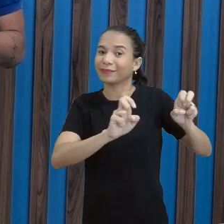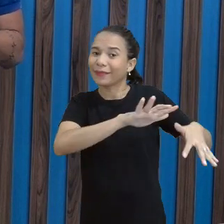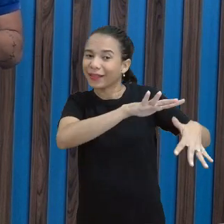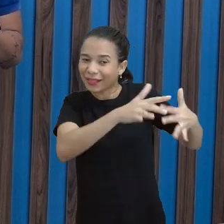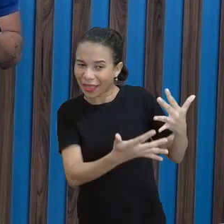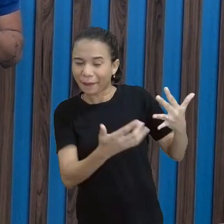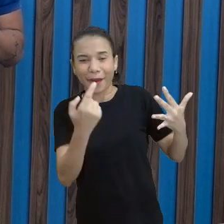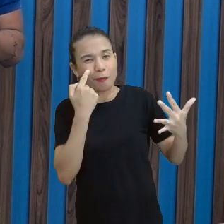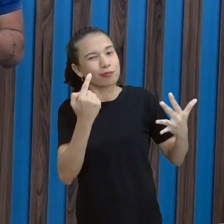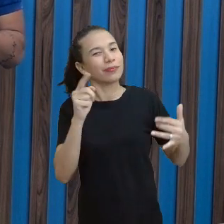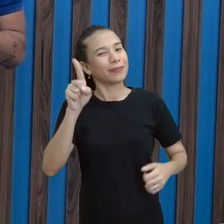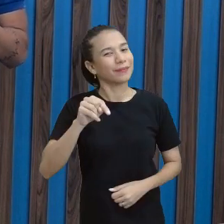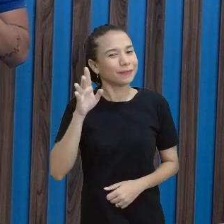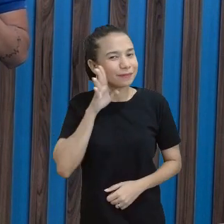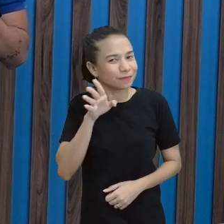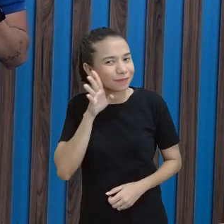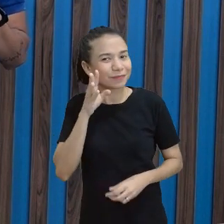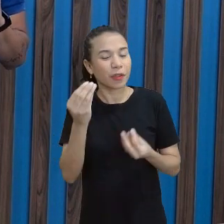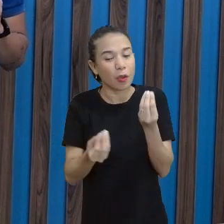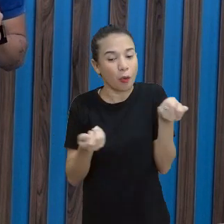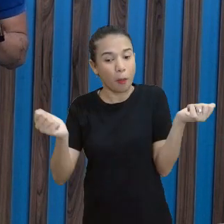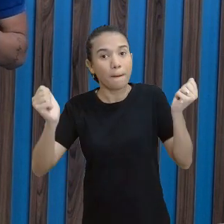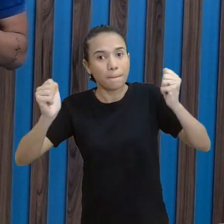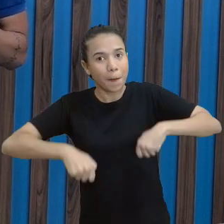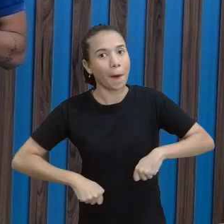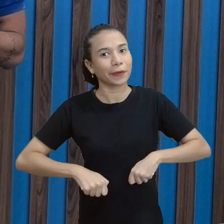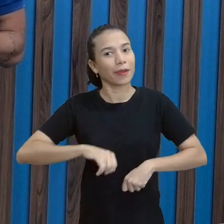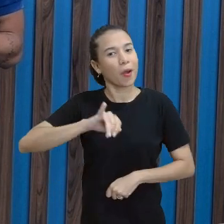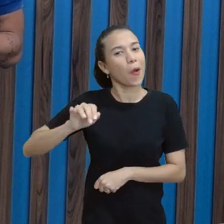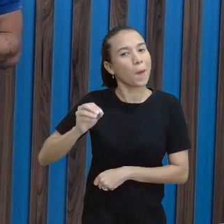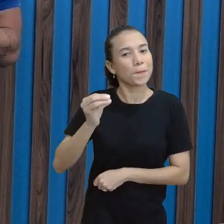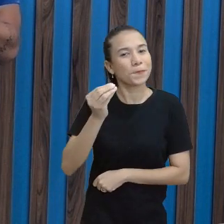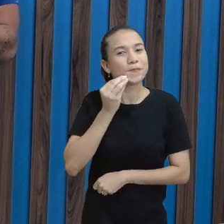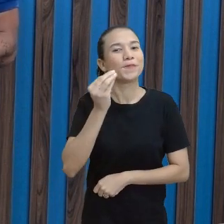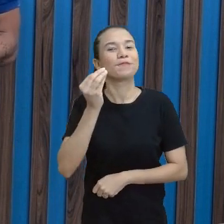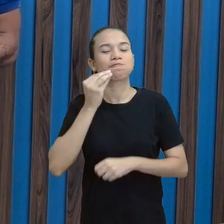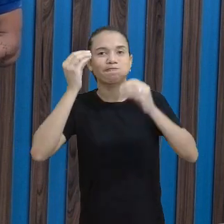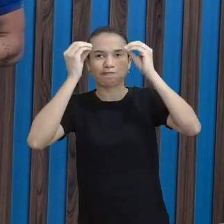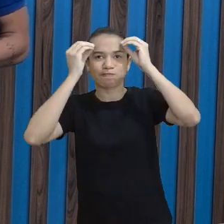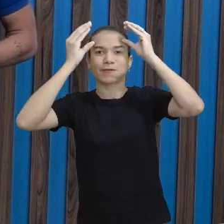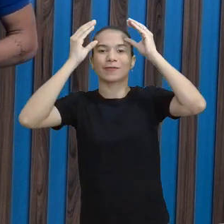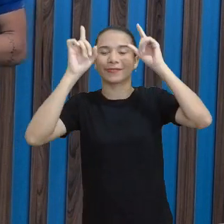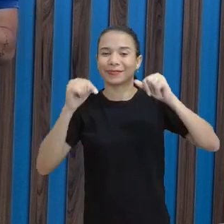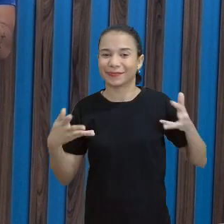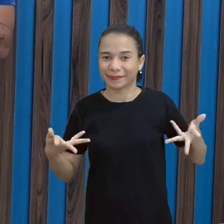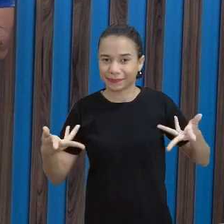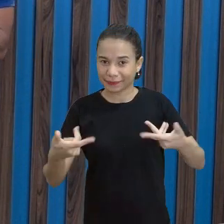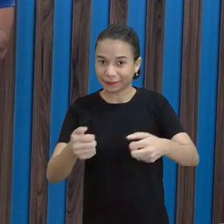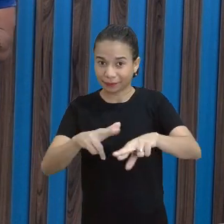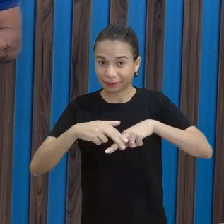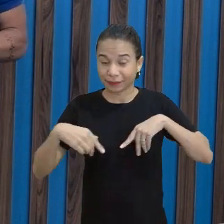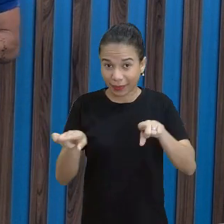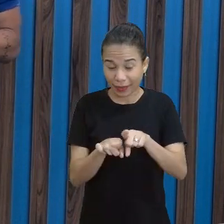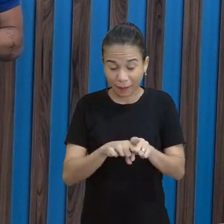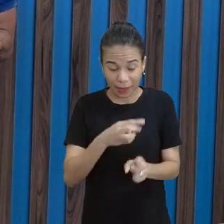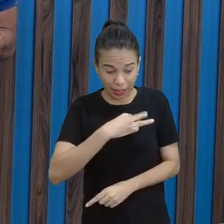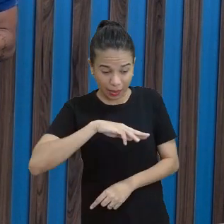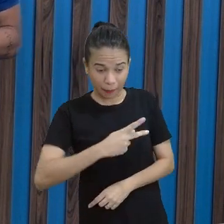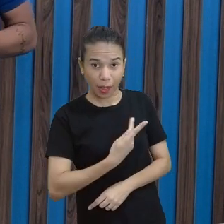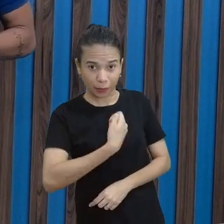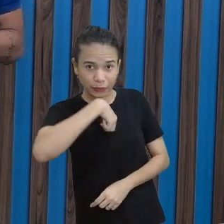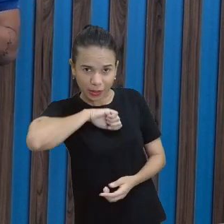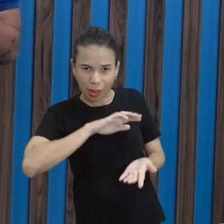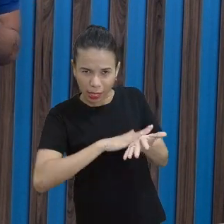Então vejam aí essa possibilidade, essa oportunidade maravilhosa. E além de Helena, eu estou